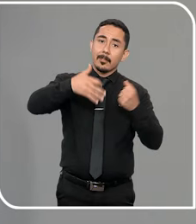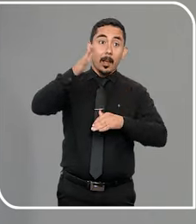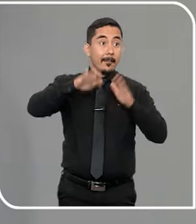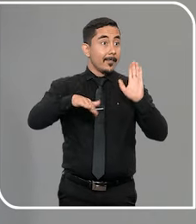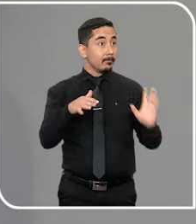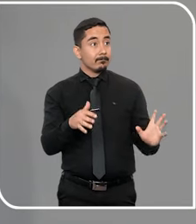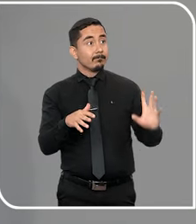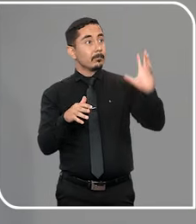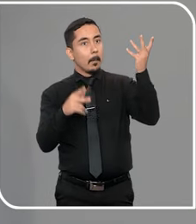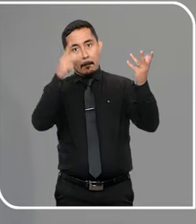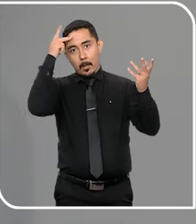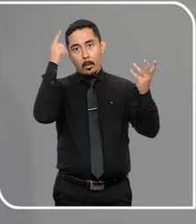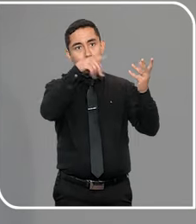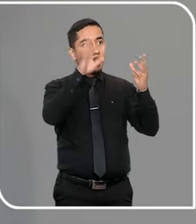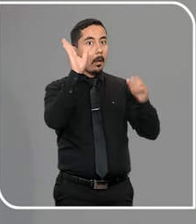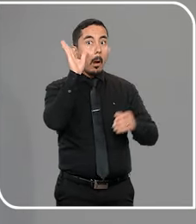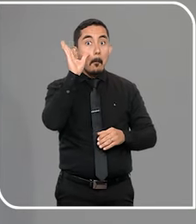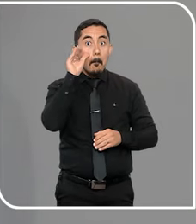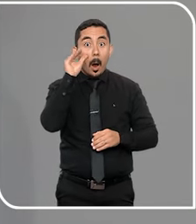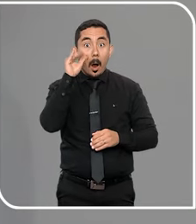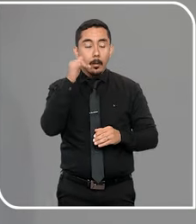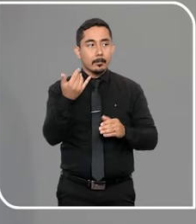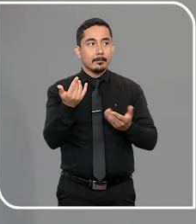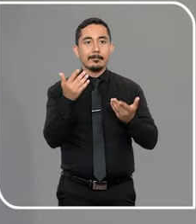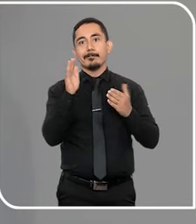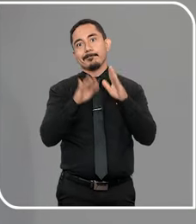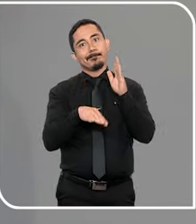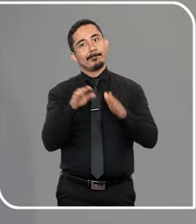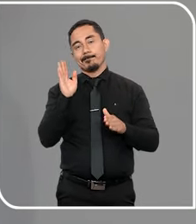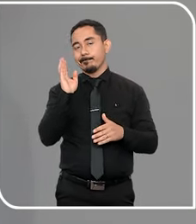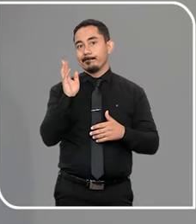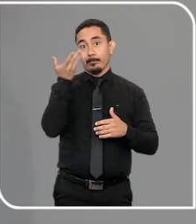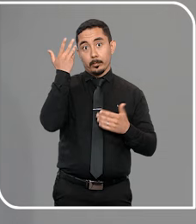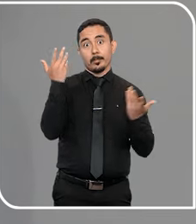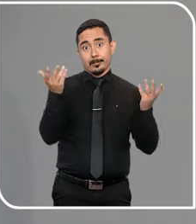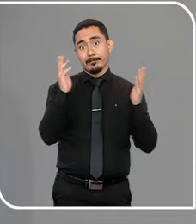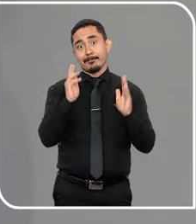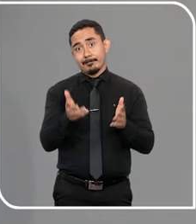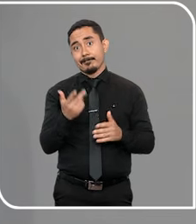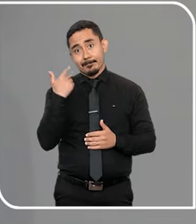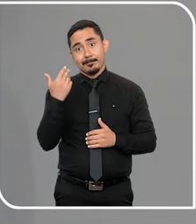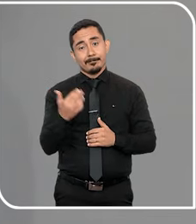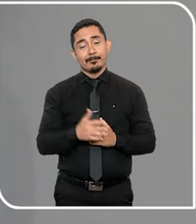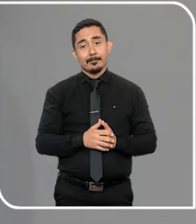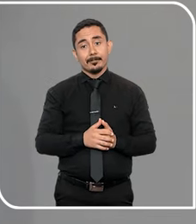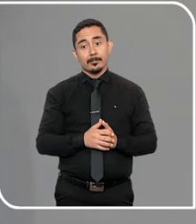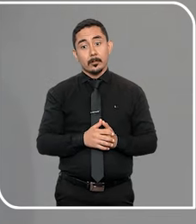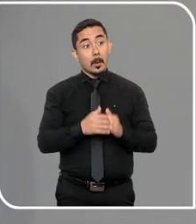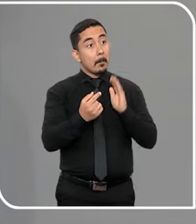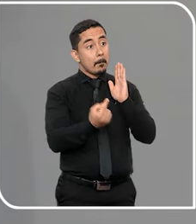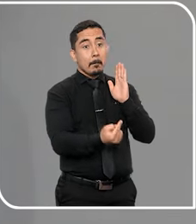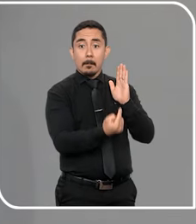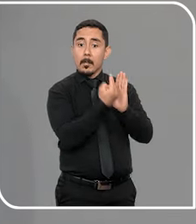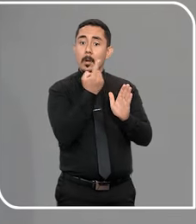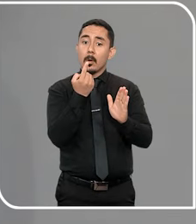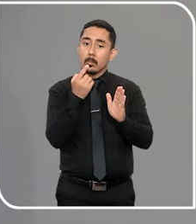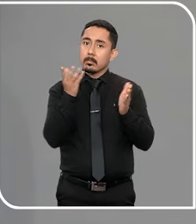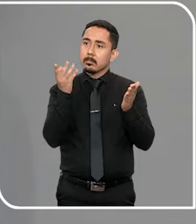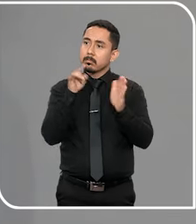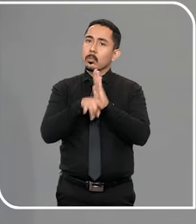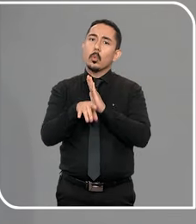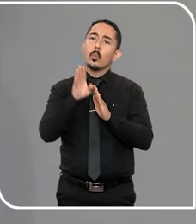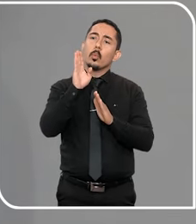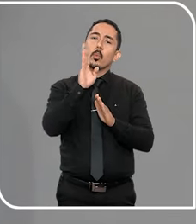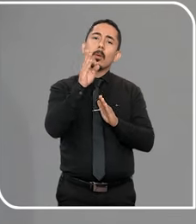de passar por situações de pessoas com curiosidade que faz parte né como a Natália explicou Como a Isa explicou de chegar e